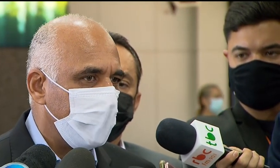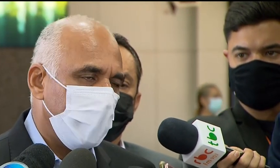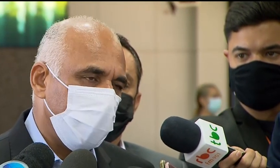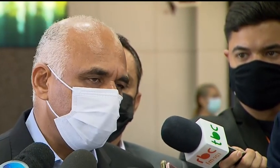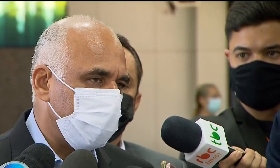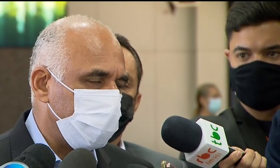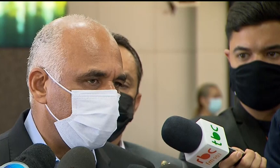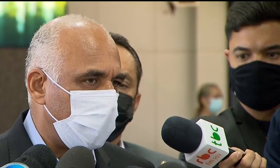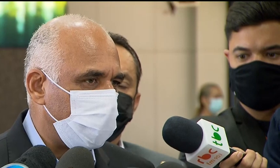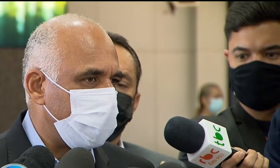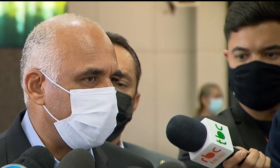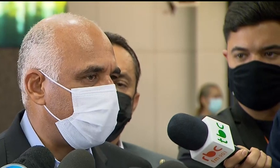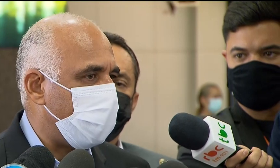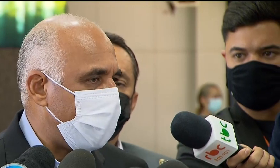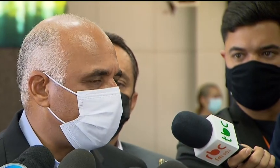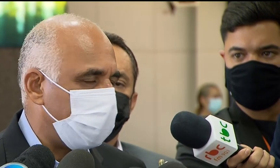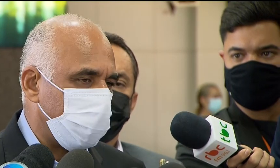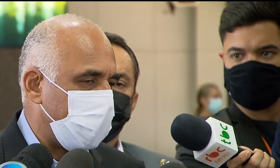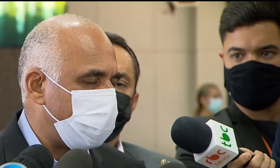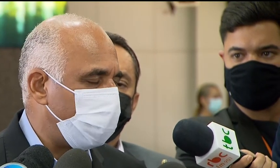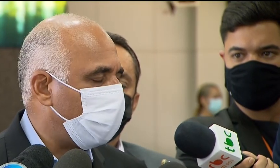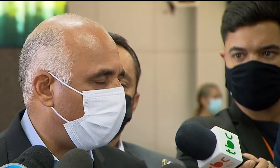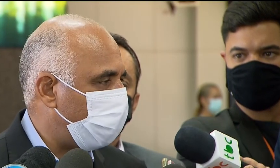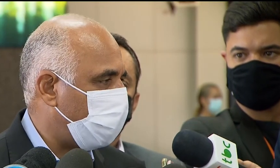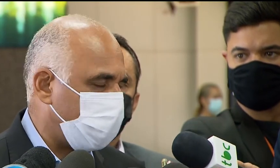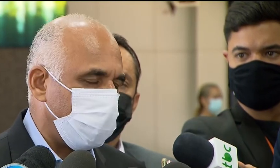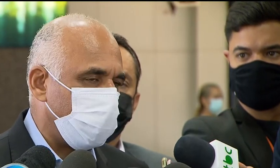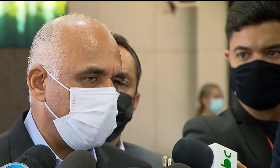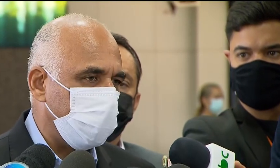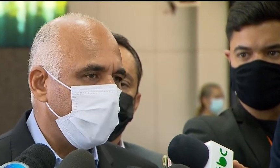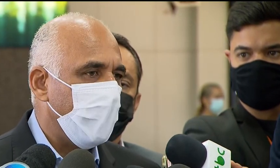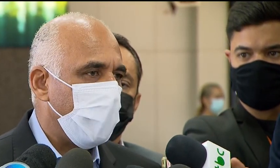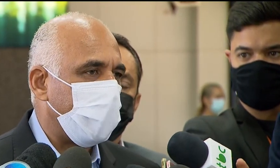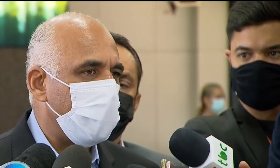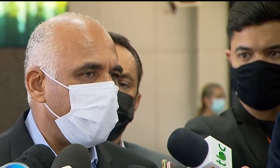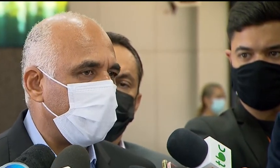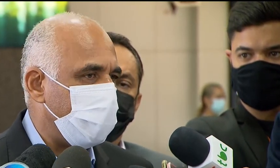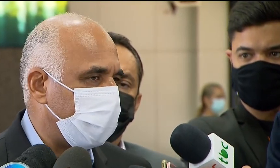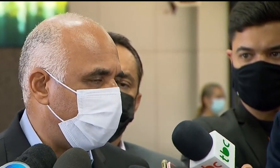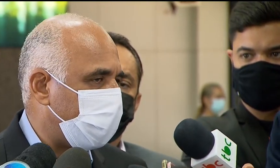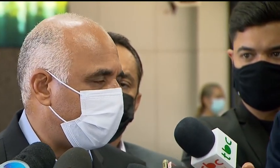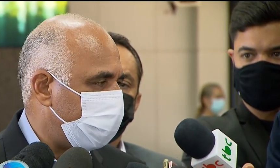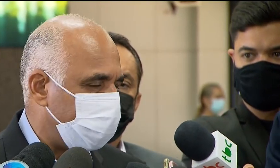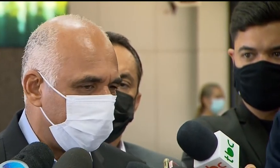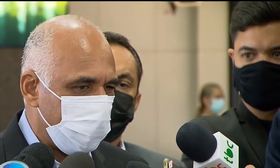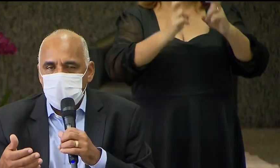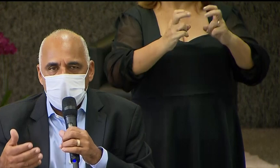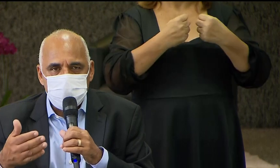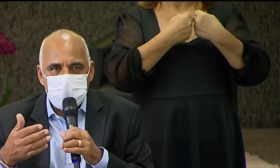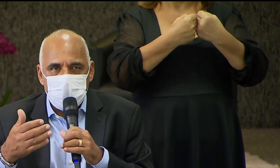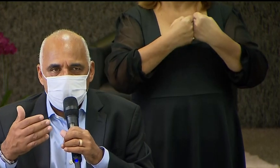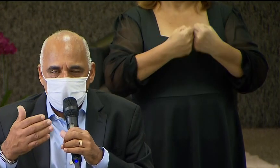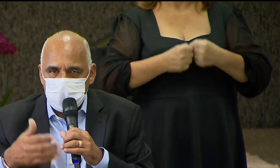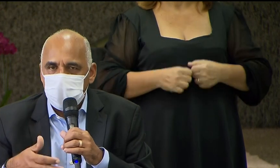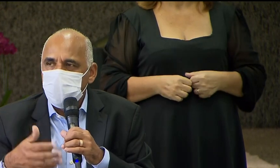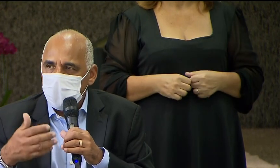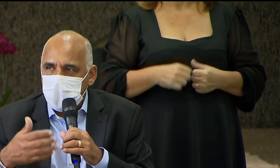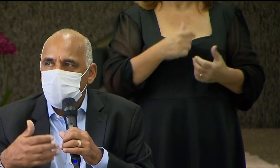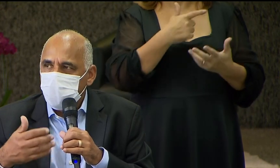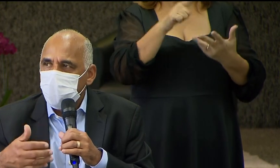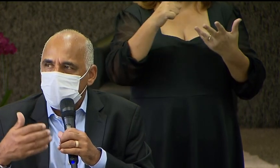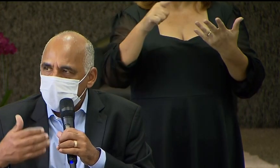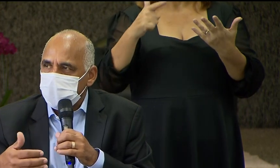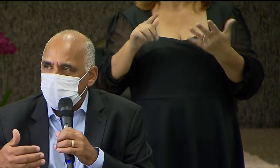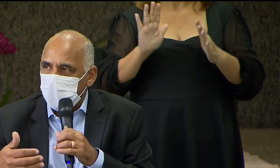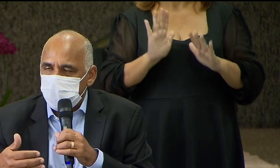para quem não sair à distância média no caso de 5km Estamos estudando para que ele paga meia tá e o prefeito de